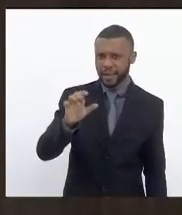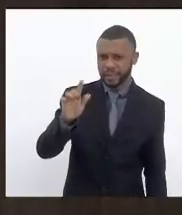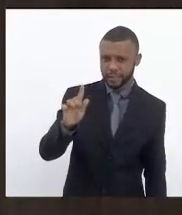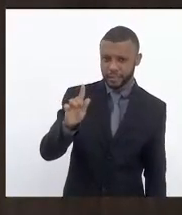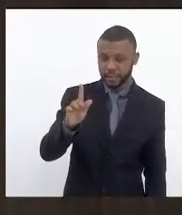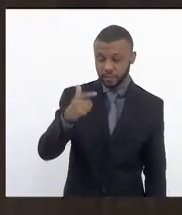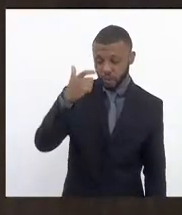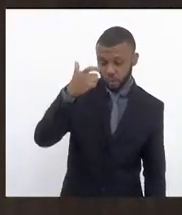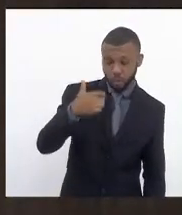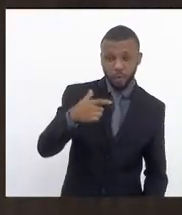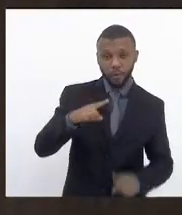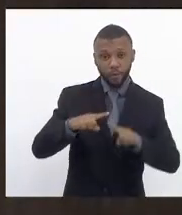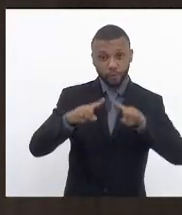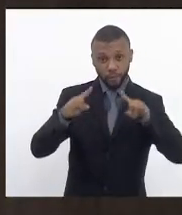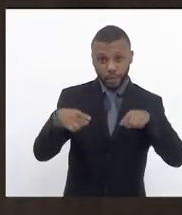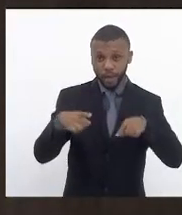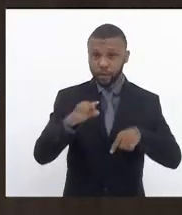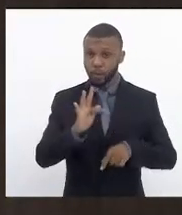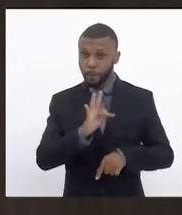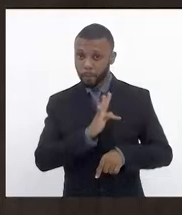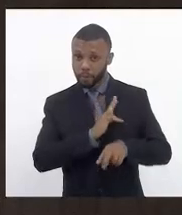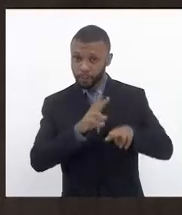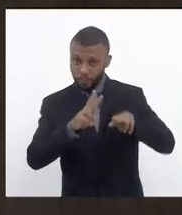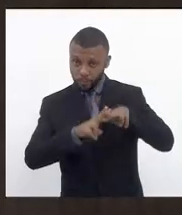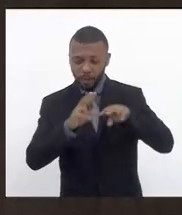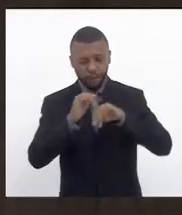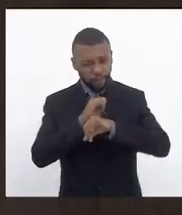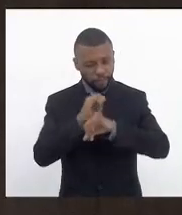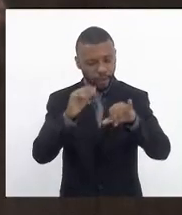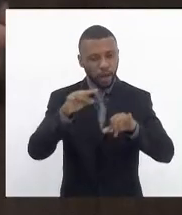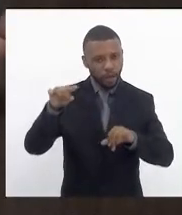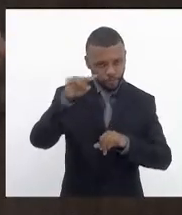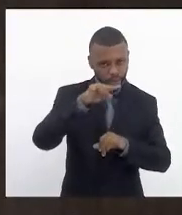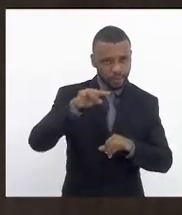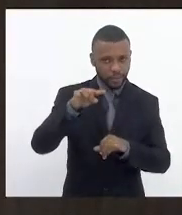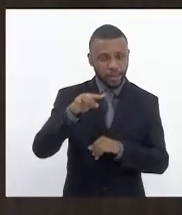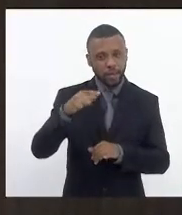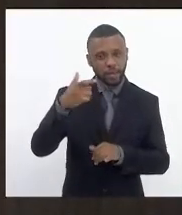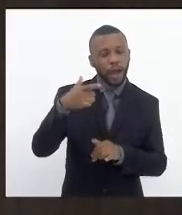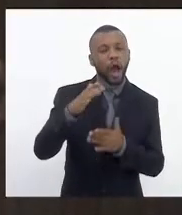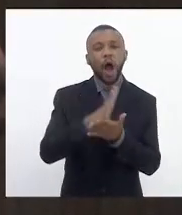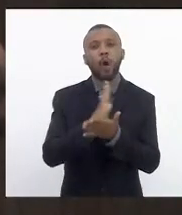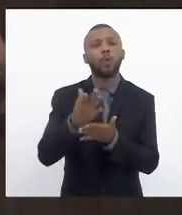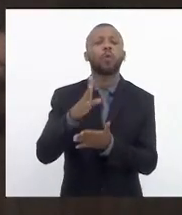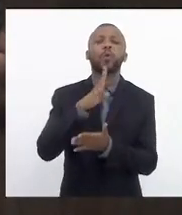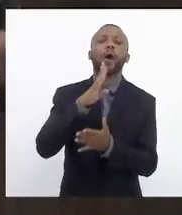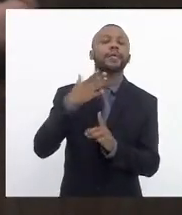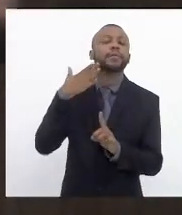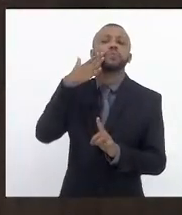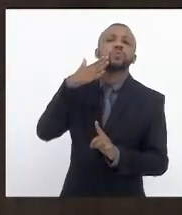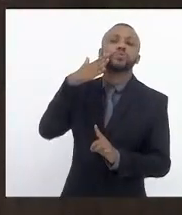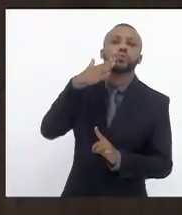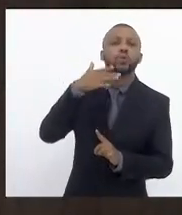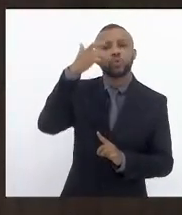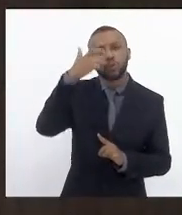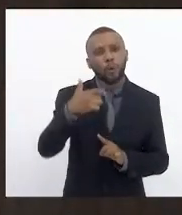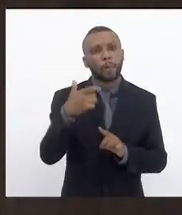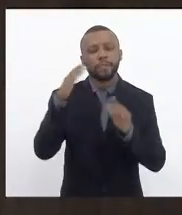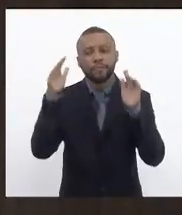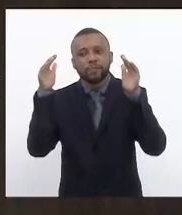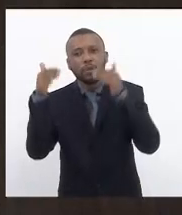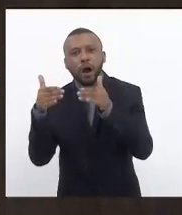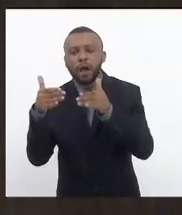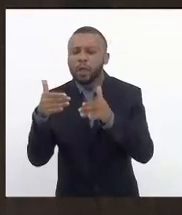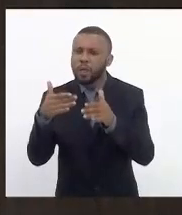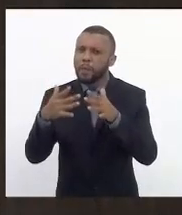policial penal eu vou falar um negócio para o senhor Senhoras que eu alguns já conhece meu discurso Eu sou um homem forjado